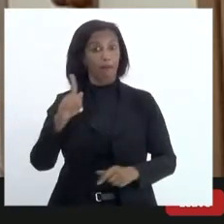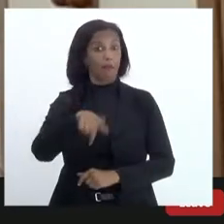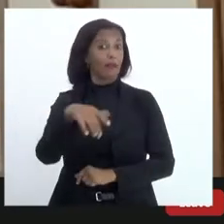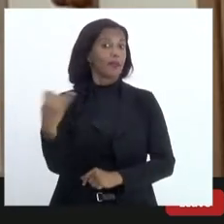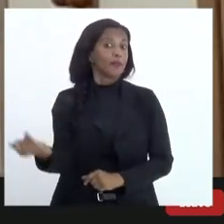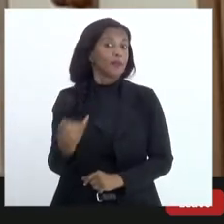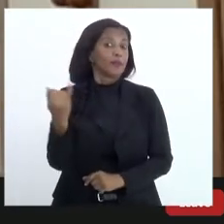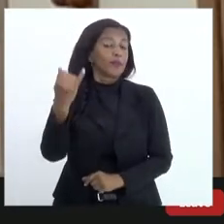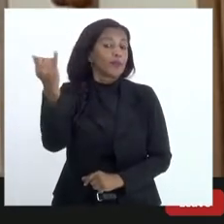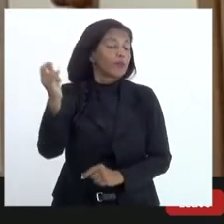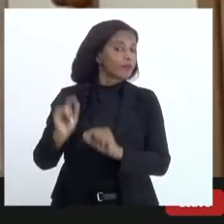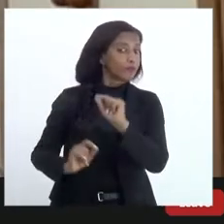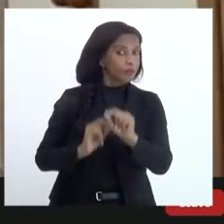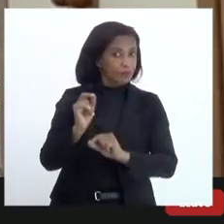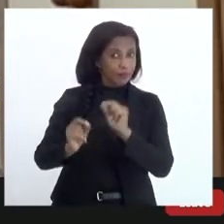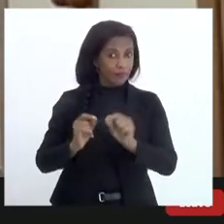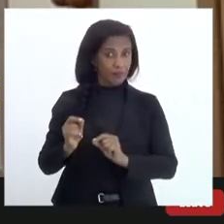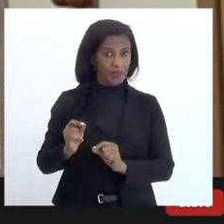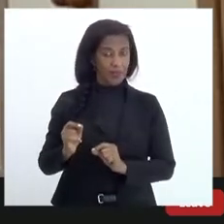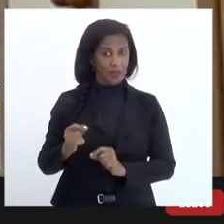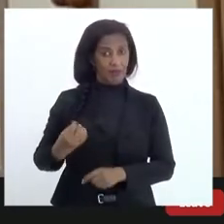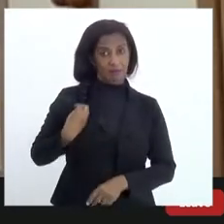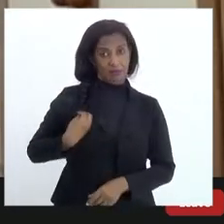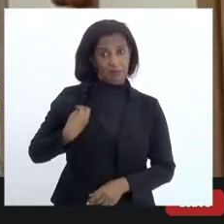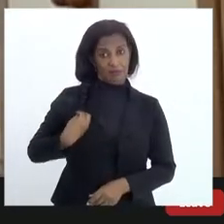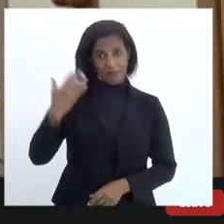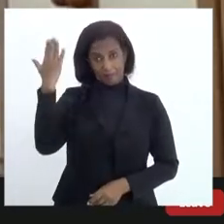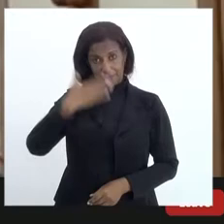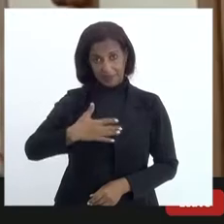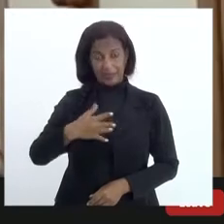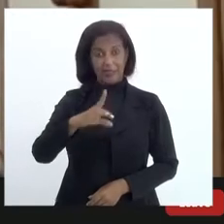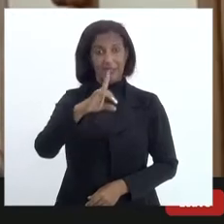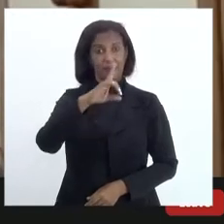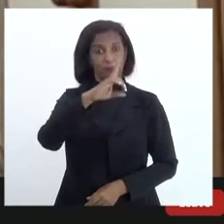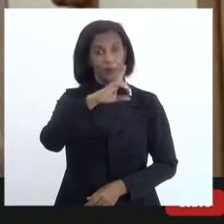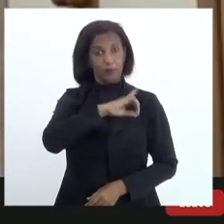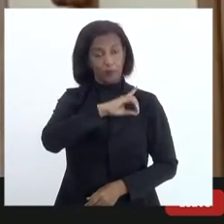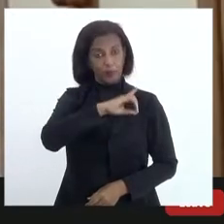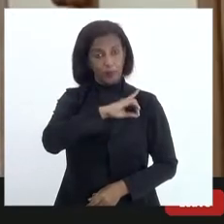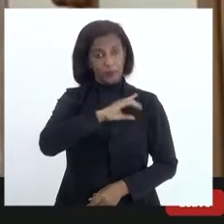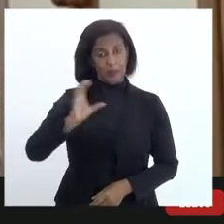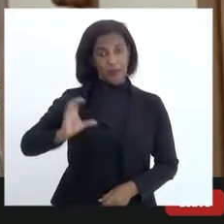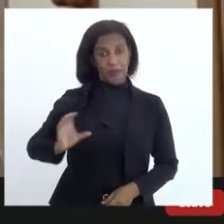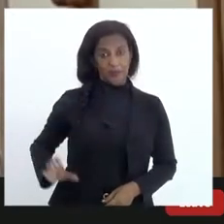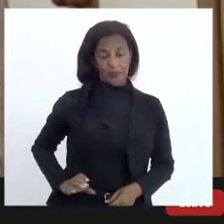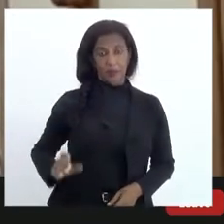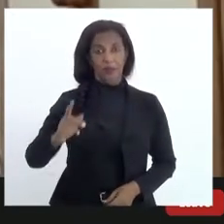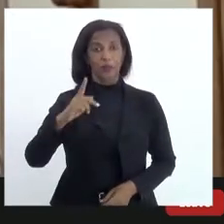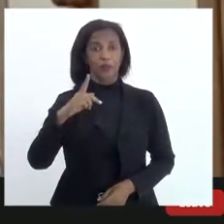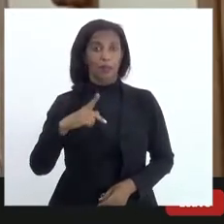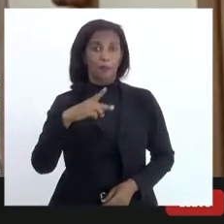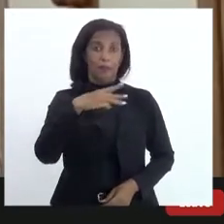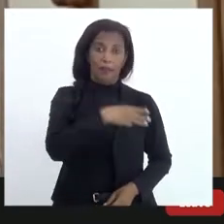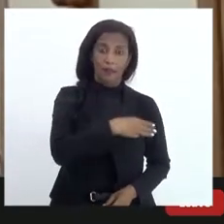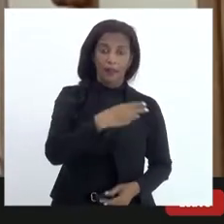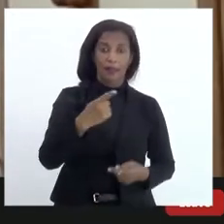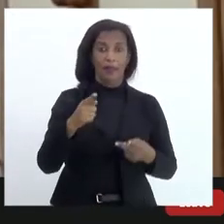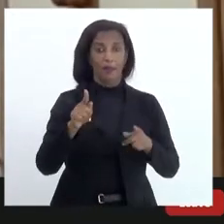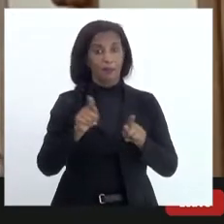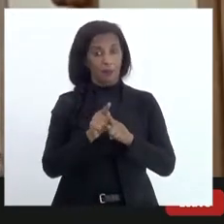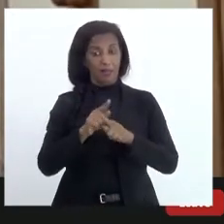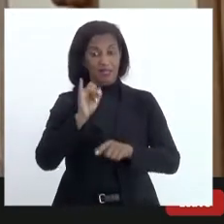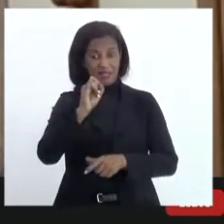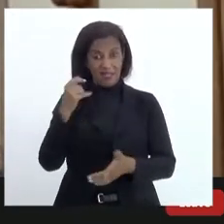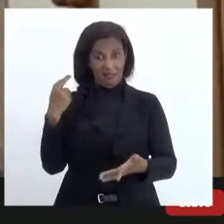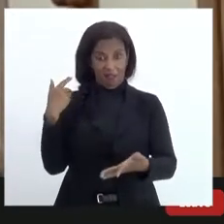né, a presença, né, da polícia civil, da polícia militar, quando a questão é flagrante,